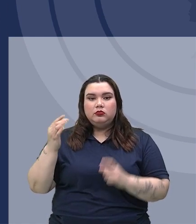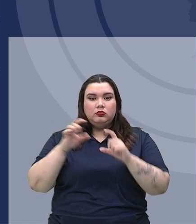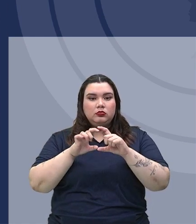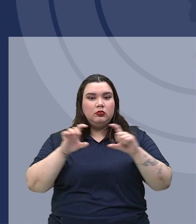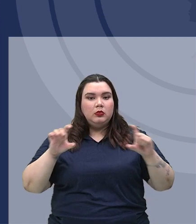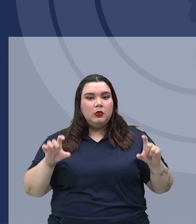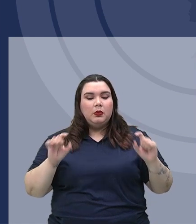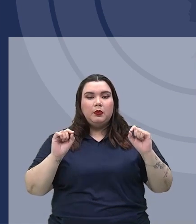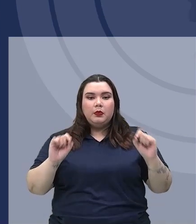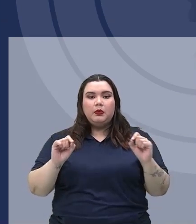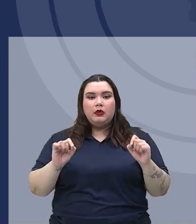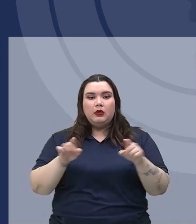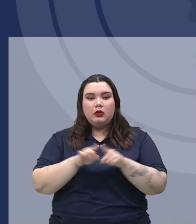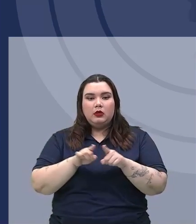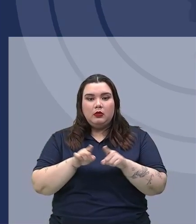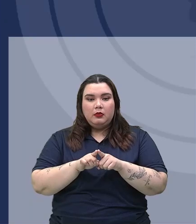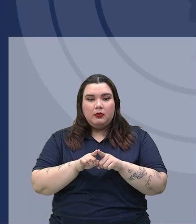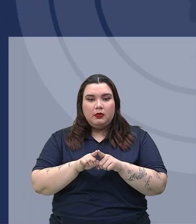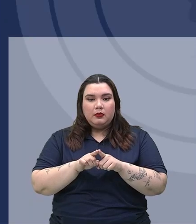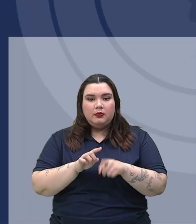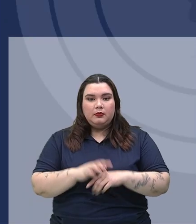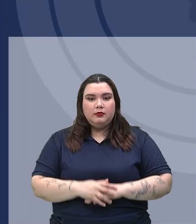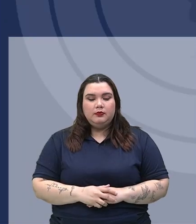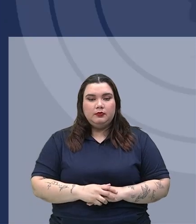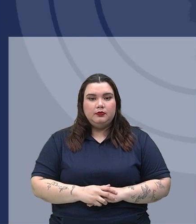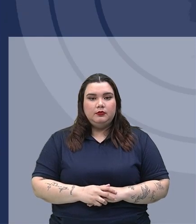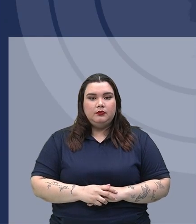ter aqui, olha, o